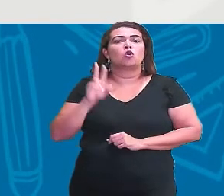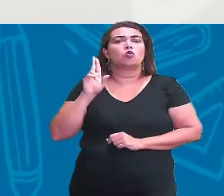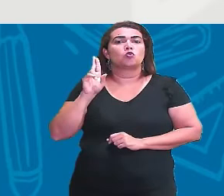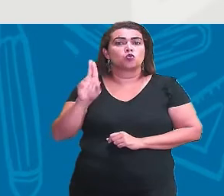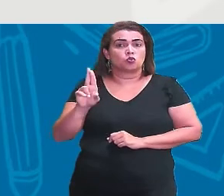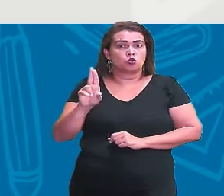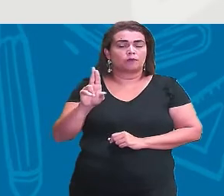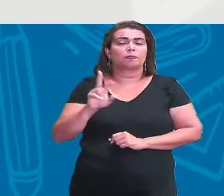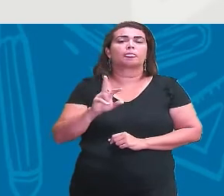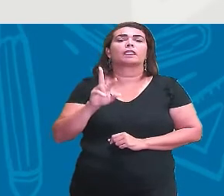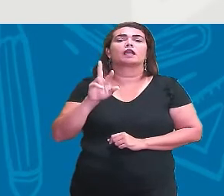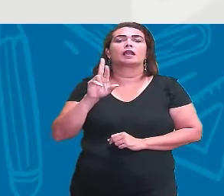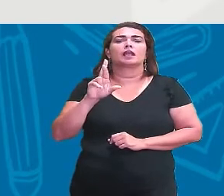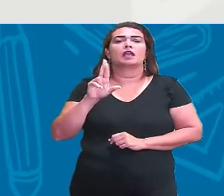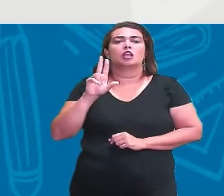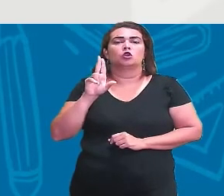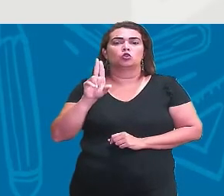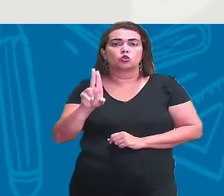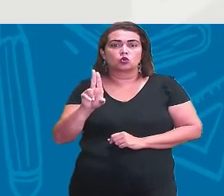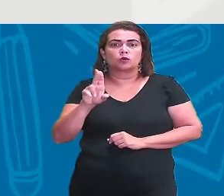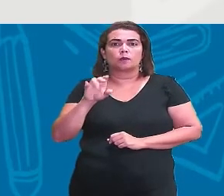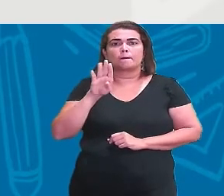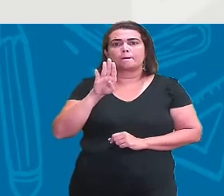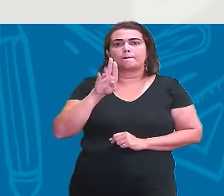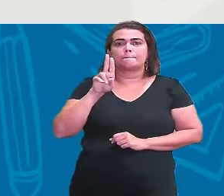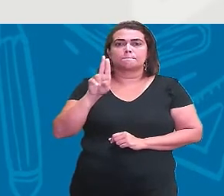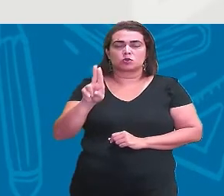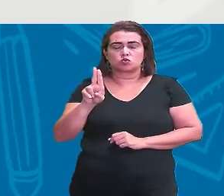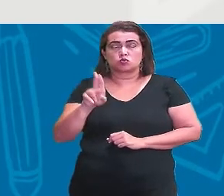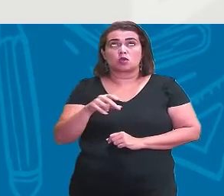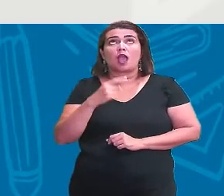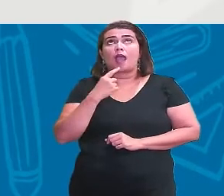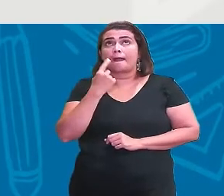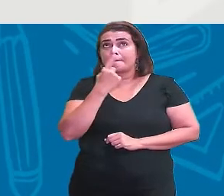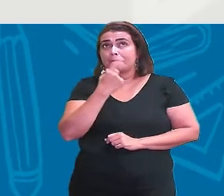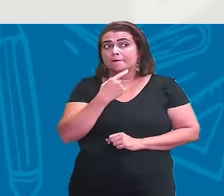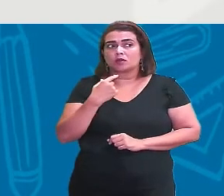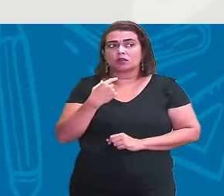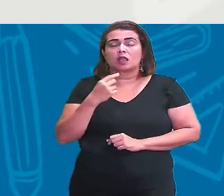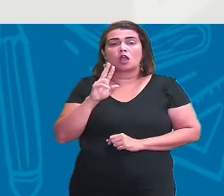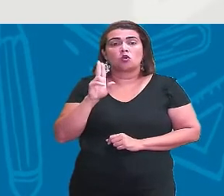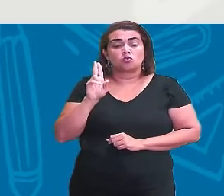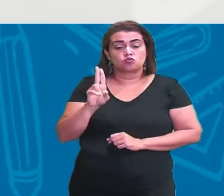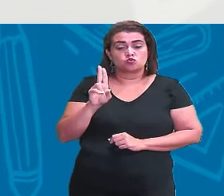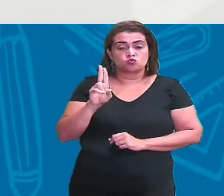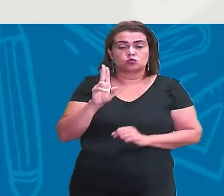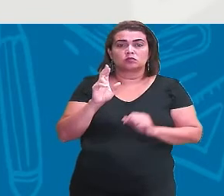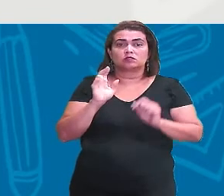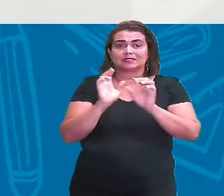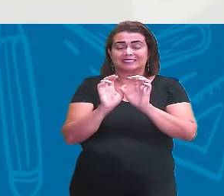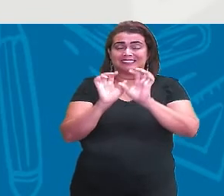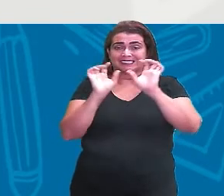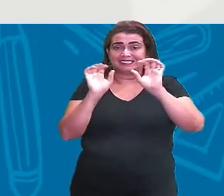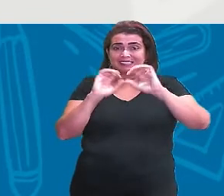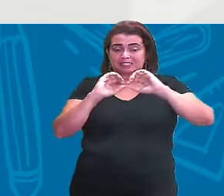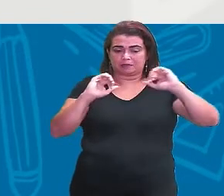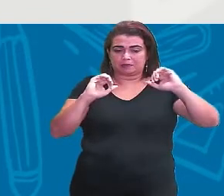urubu. Então, vocês fazem isso. Então, a gente separa dessa forma, ó. U é uma